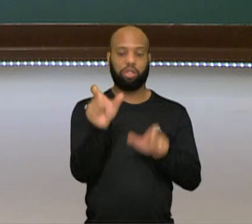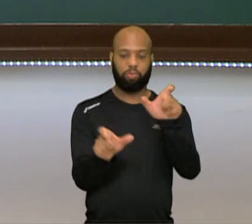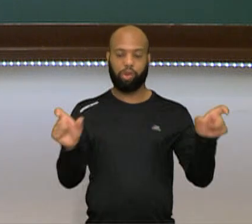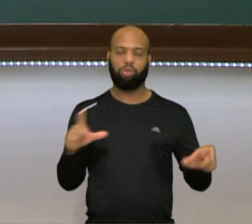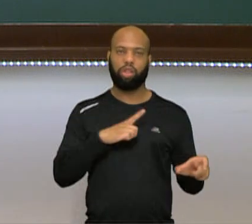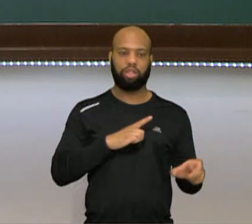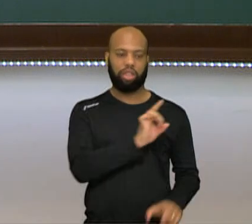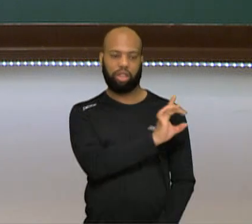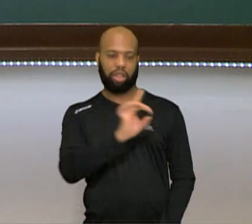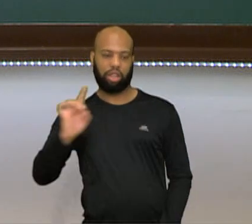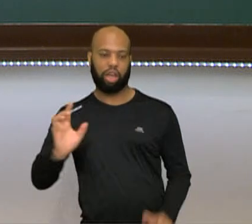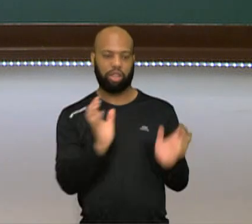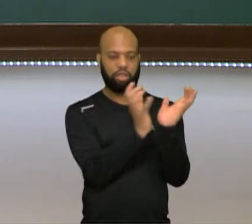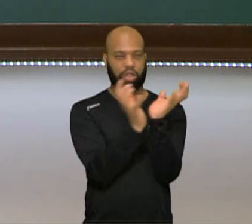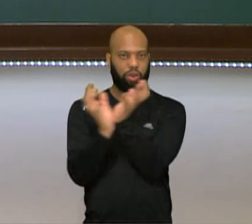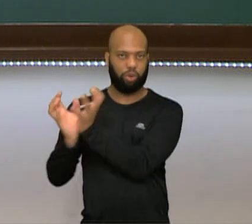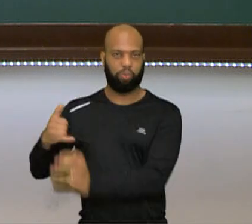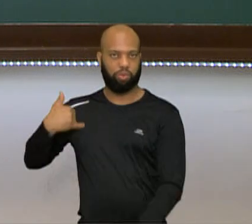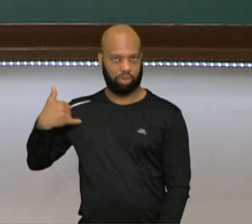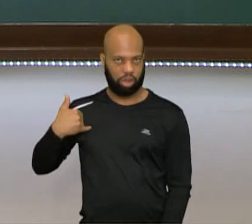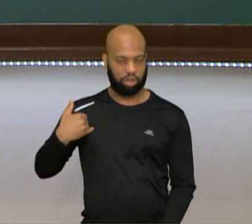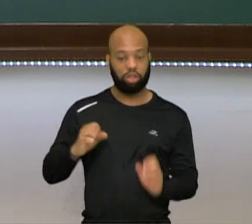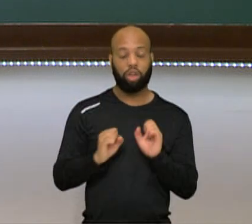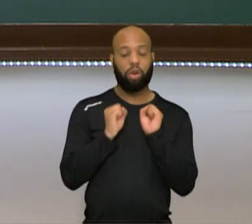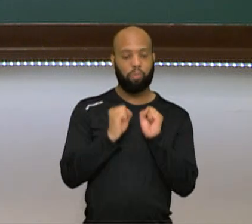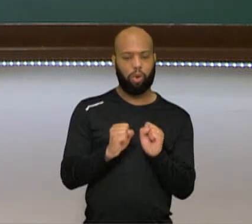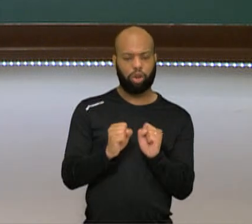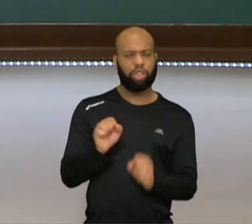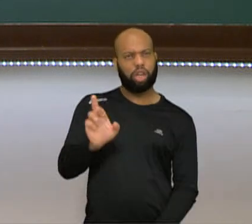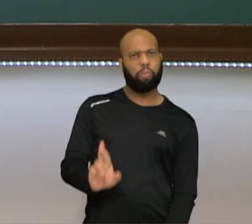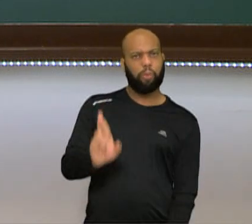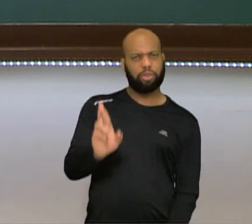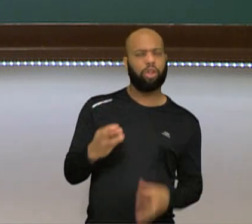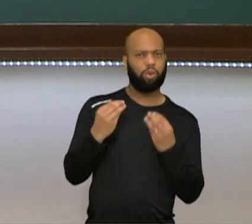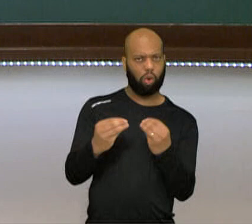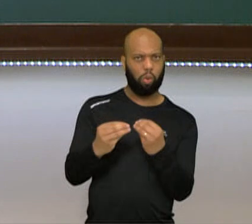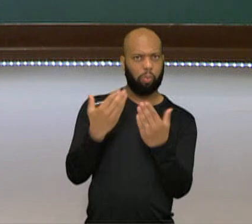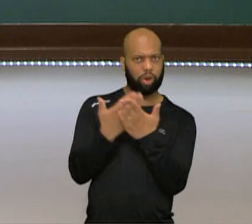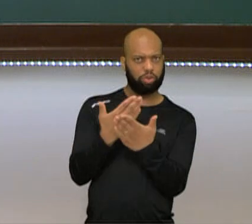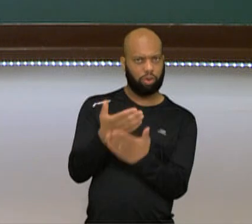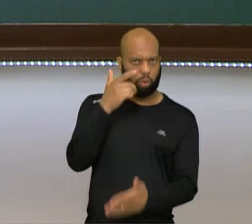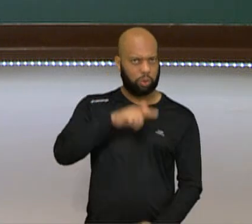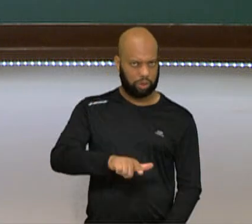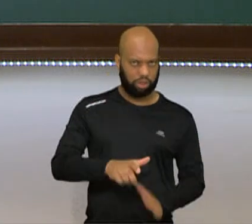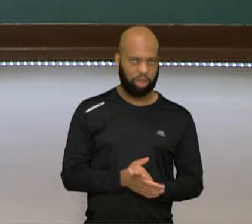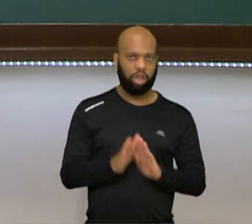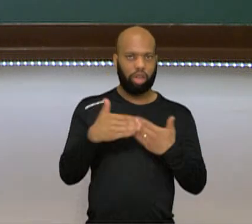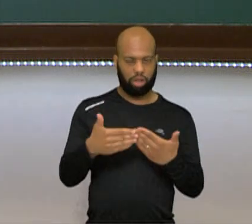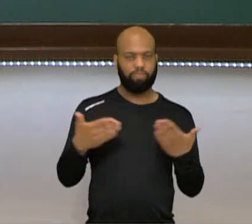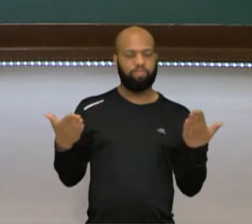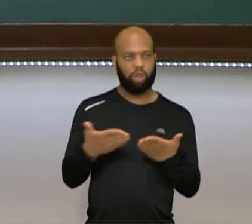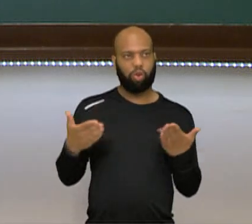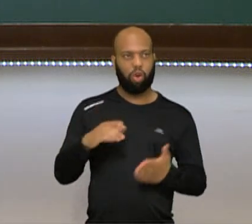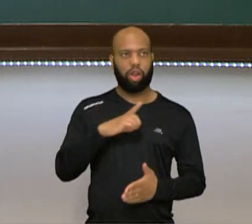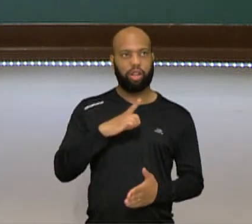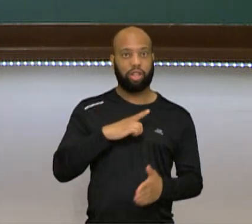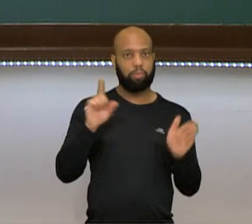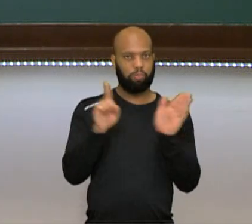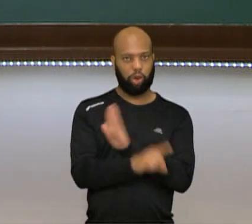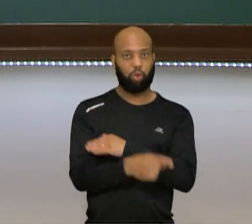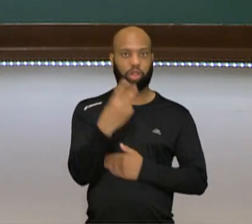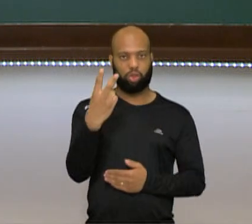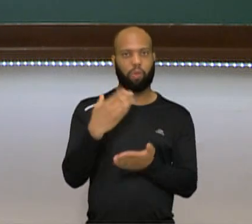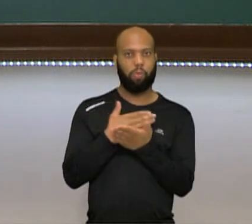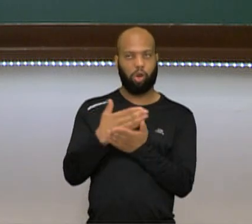cada faixa de idade. E como isso pode ser representado para ser estudado. Então, a princípio, nós temos ali duas